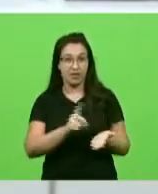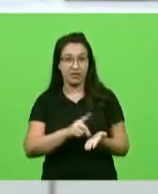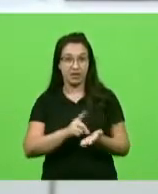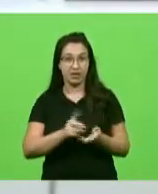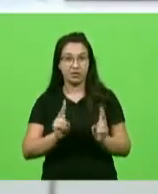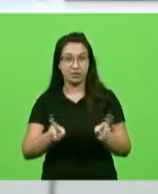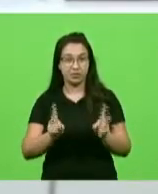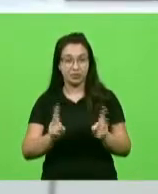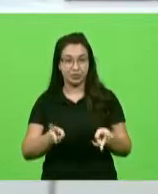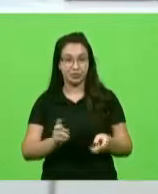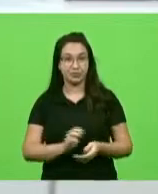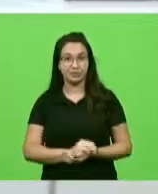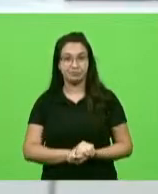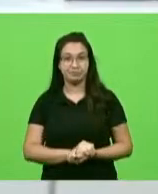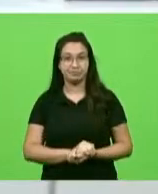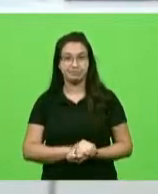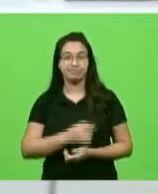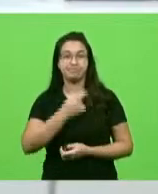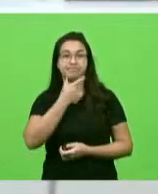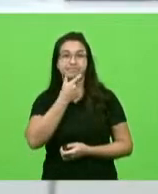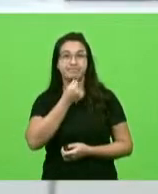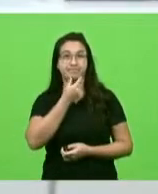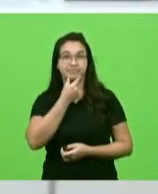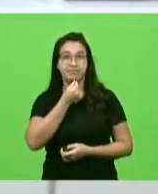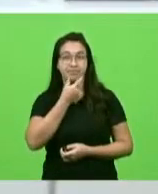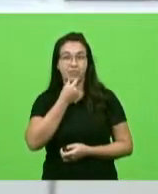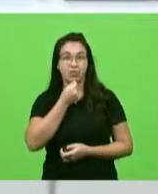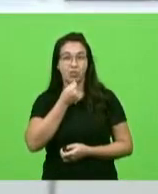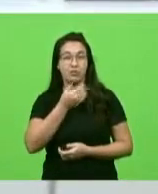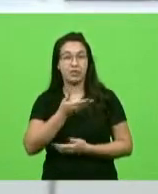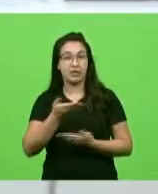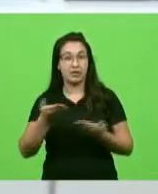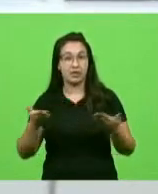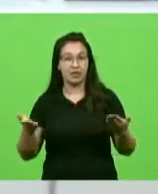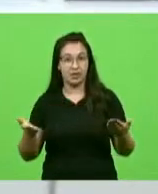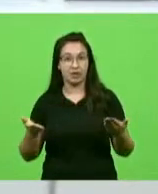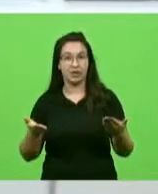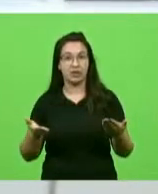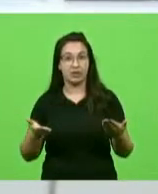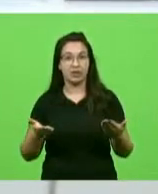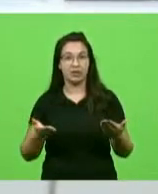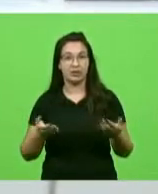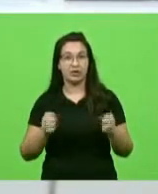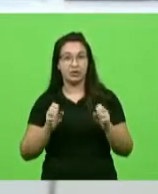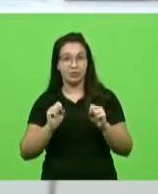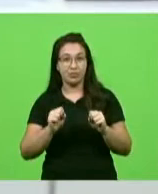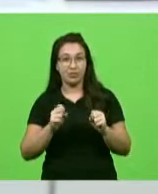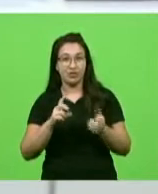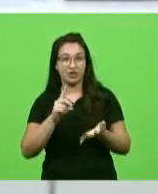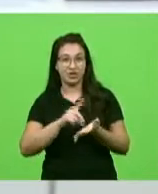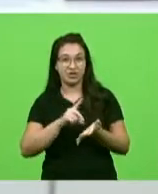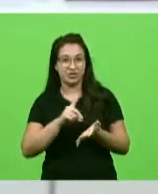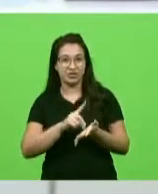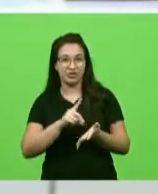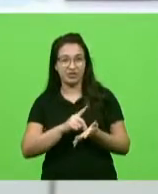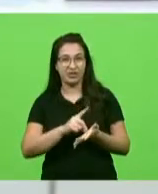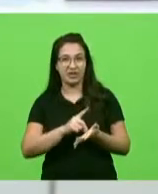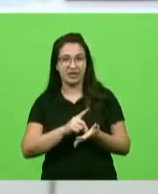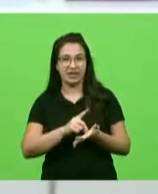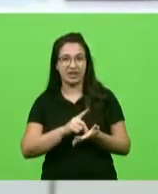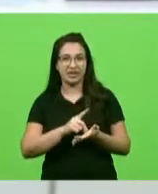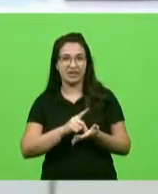os homens ou causou nalmente tropeça na verdade mas a maioria deles